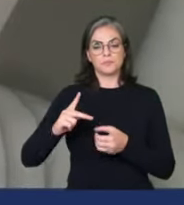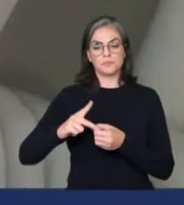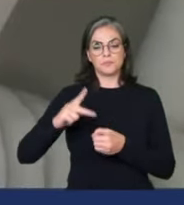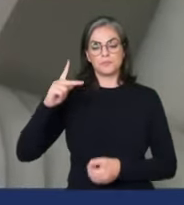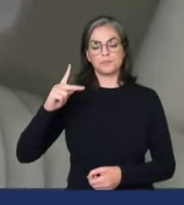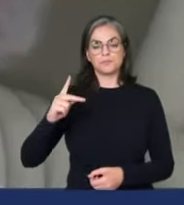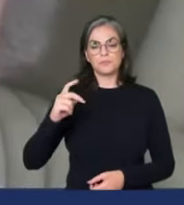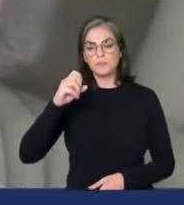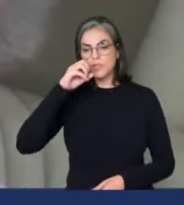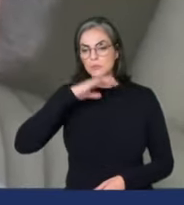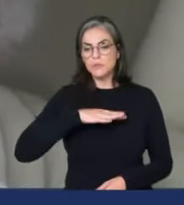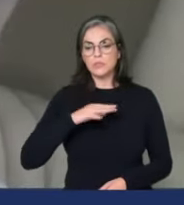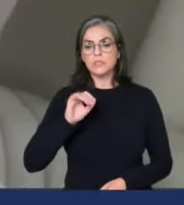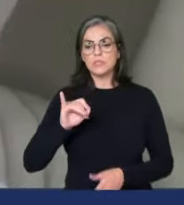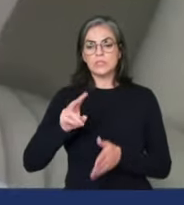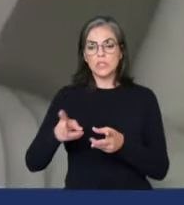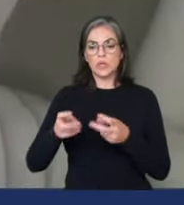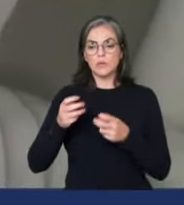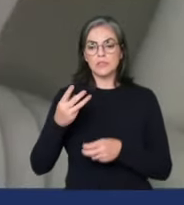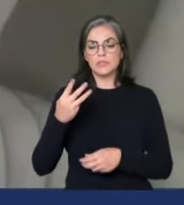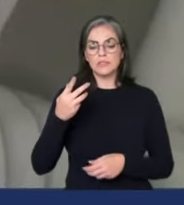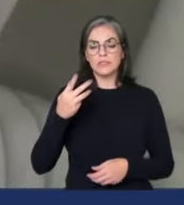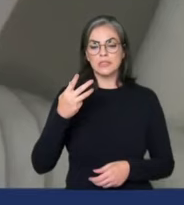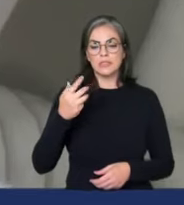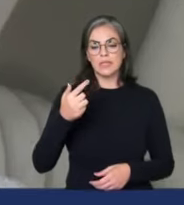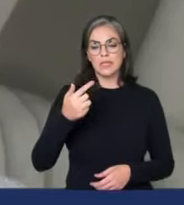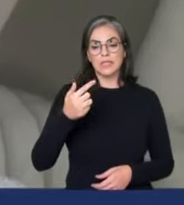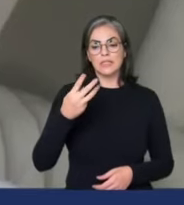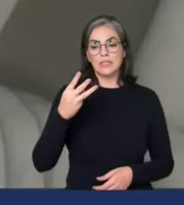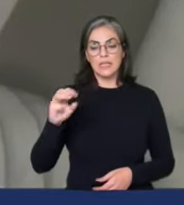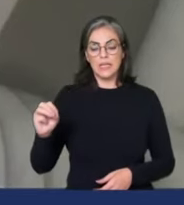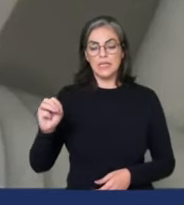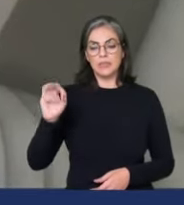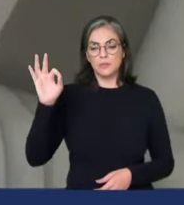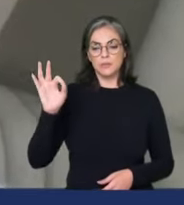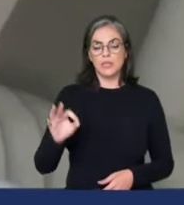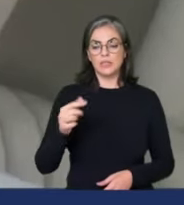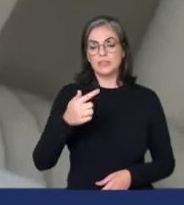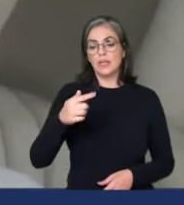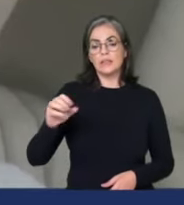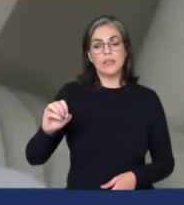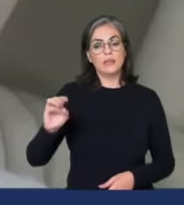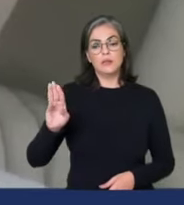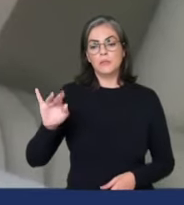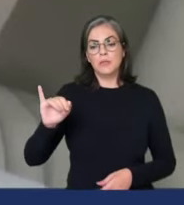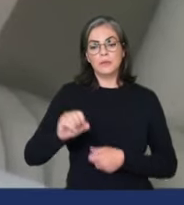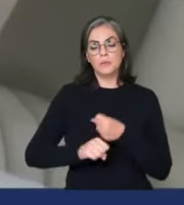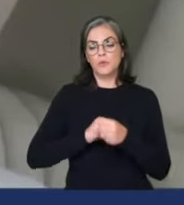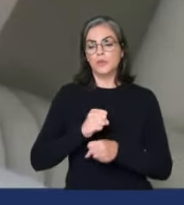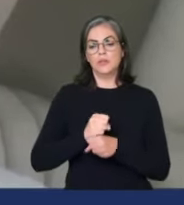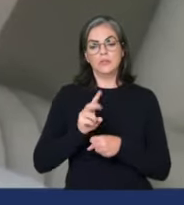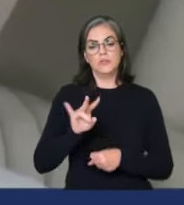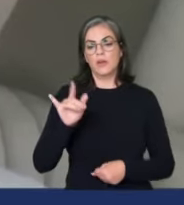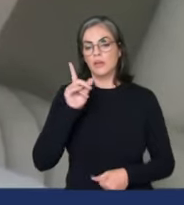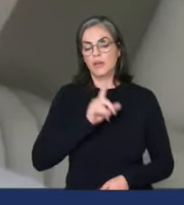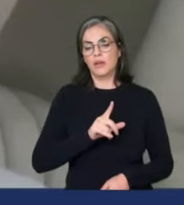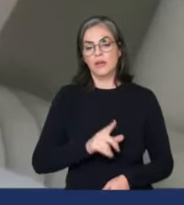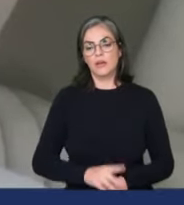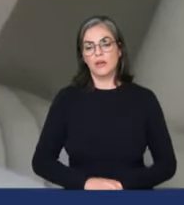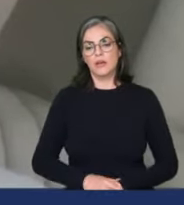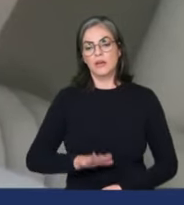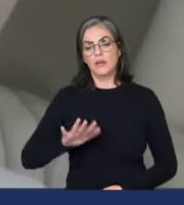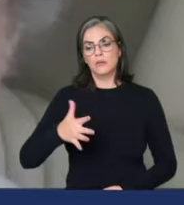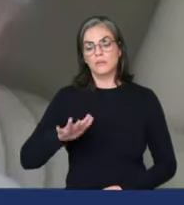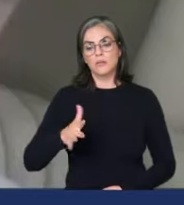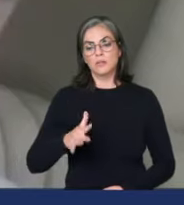ter uma arrecadação de 73 bilhões por ano. Esse é um valor próximo do